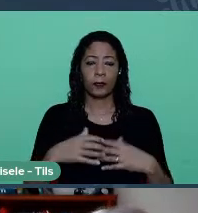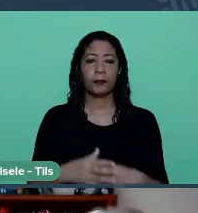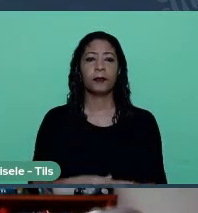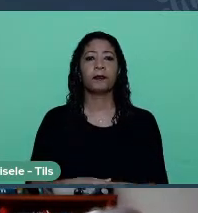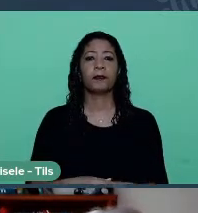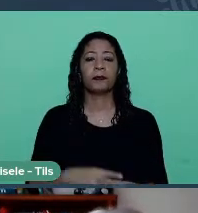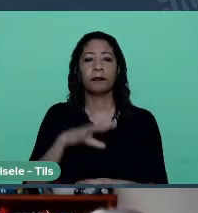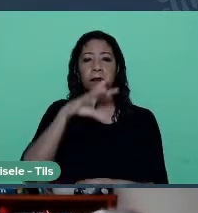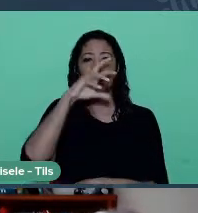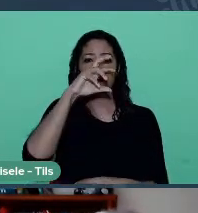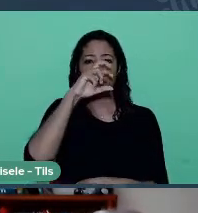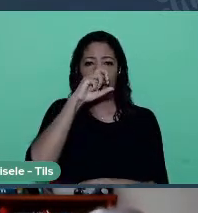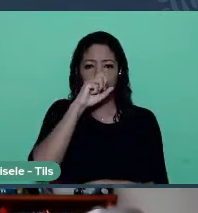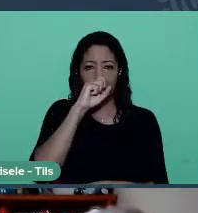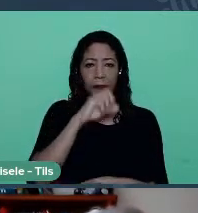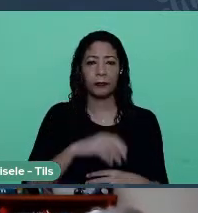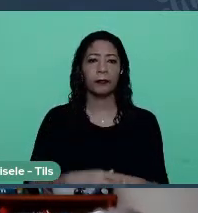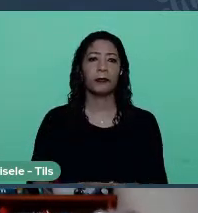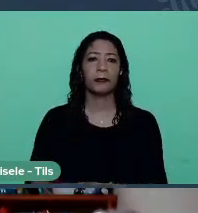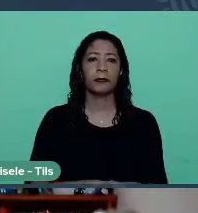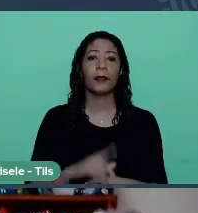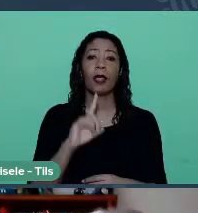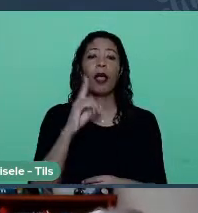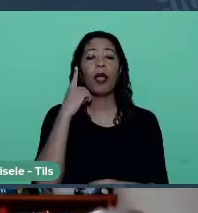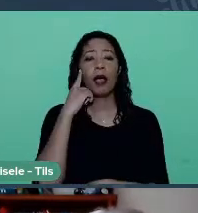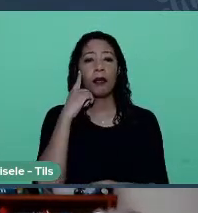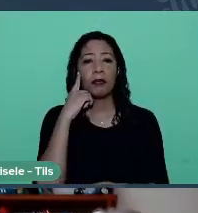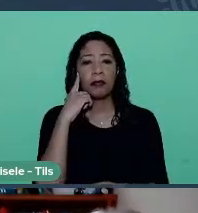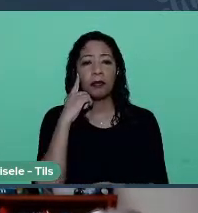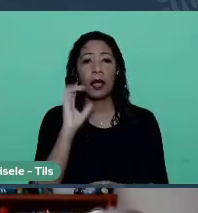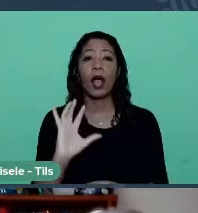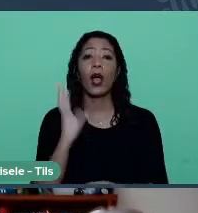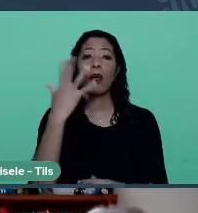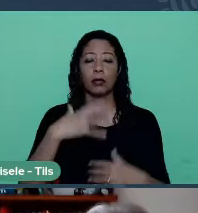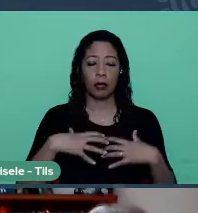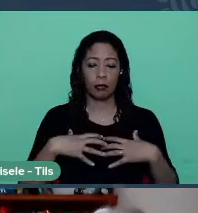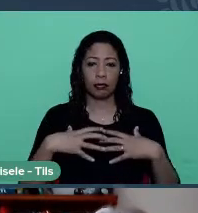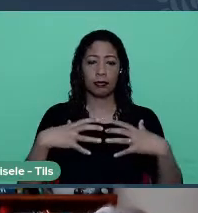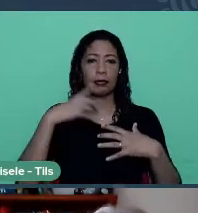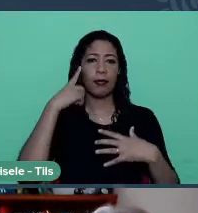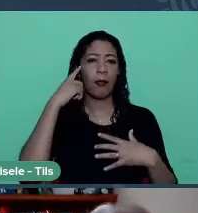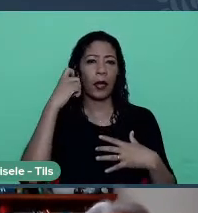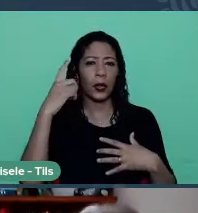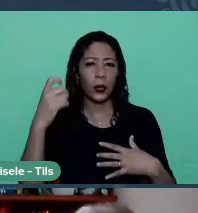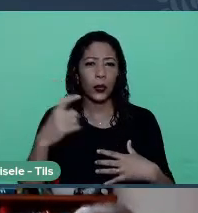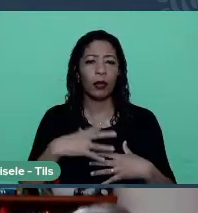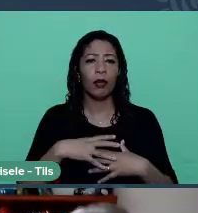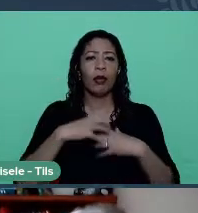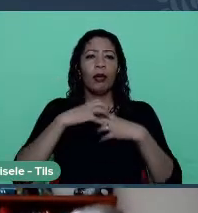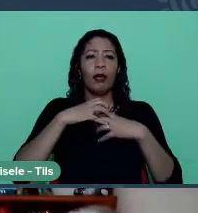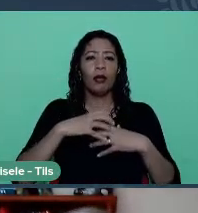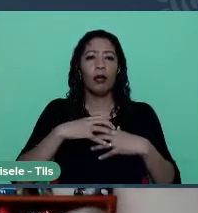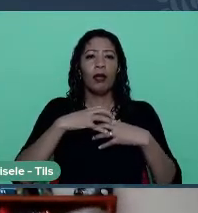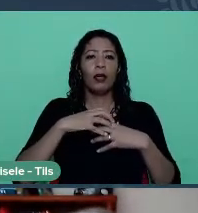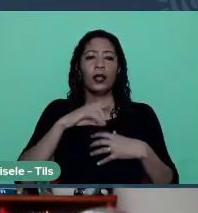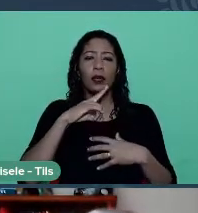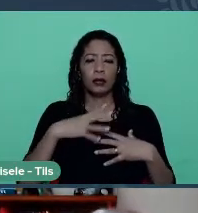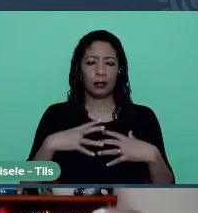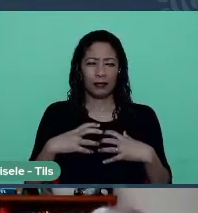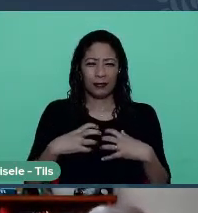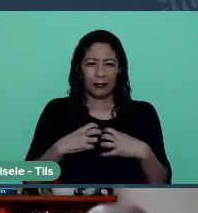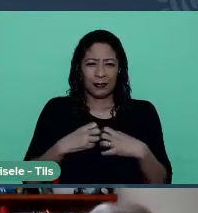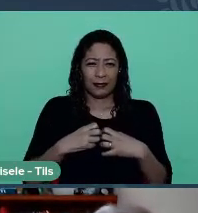Ela é definida pela história de sibilos, né? O chiado no peito, a falta de ar, a opressão do tórax,